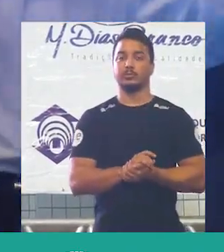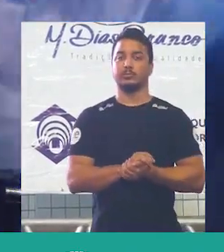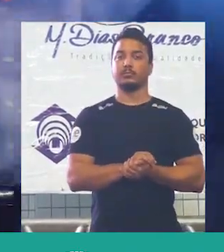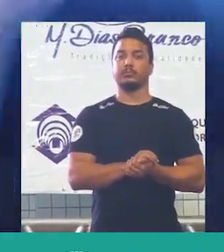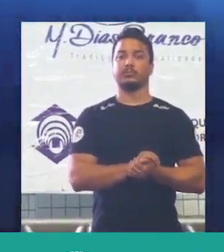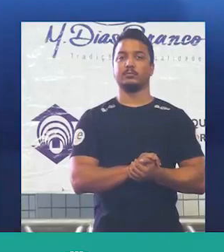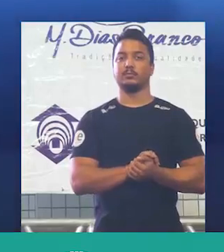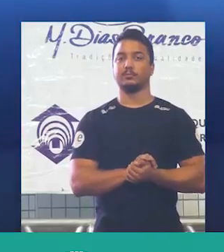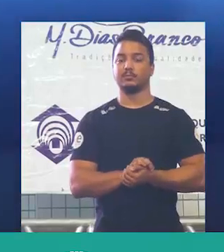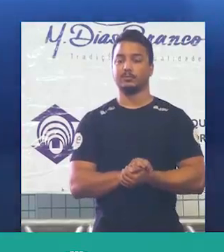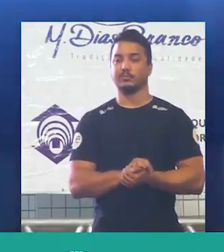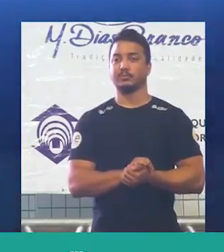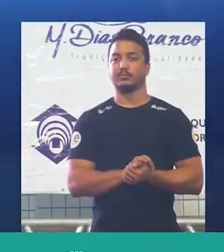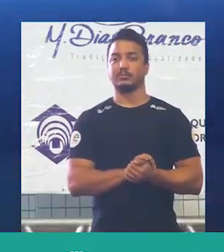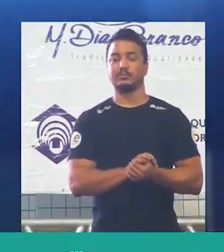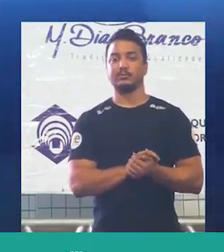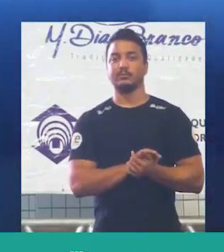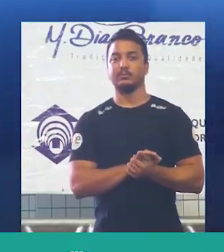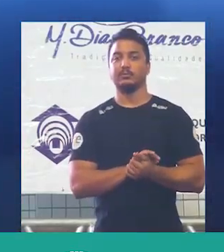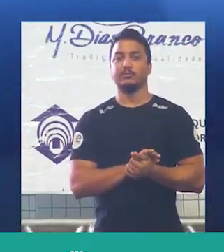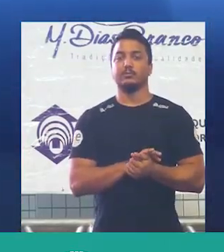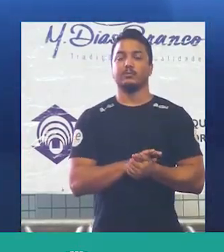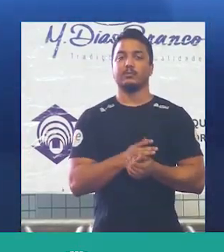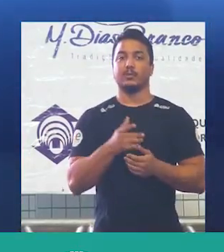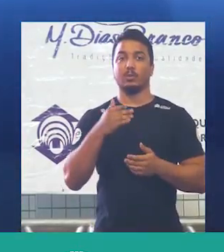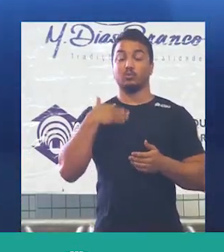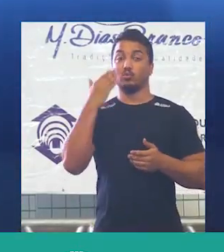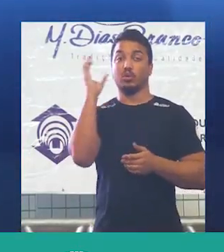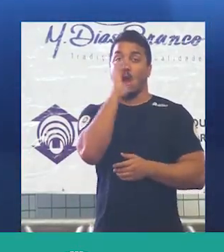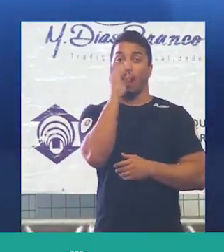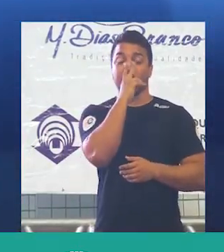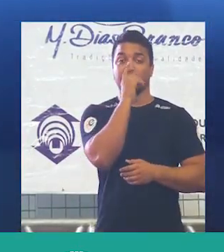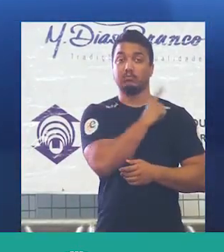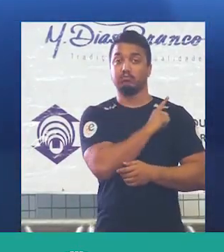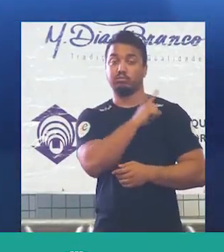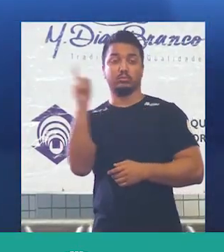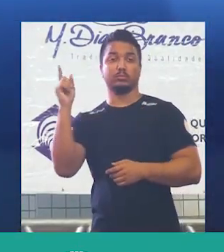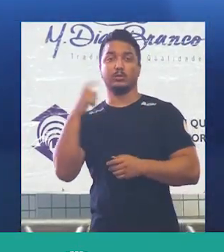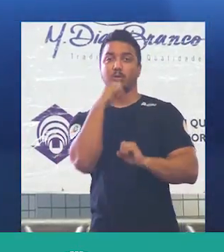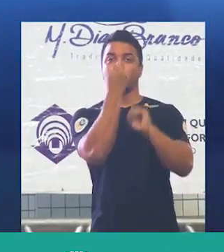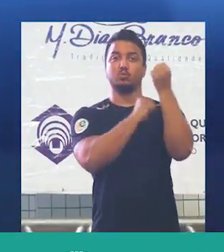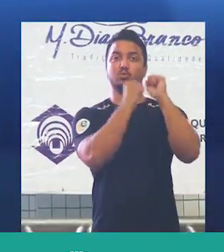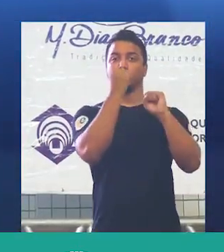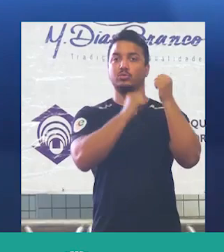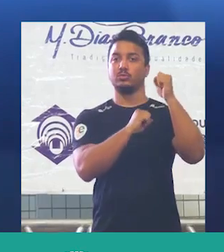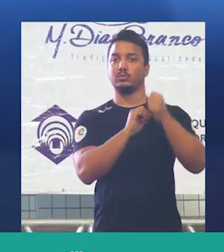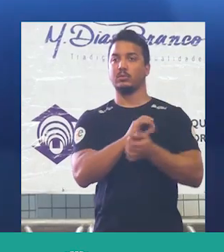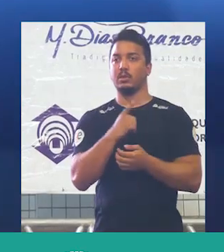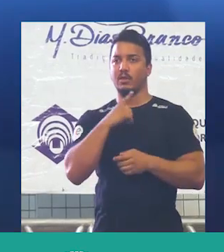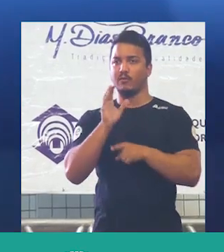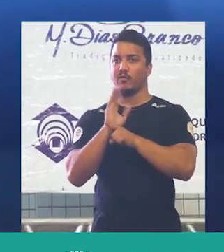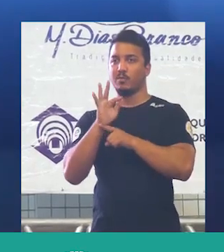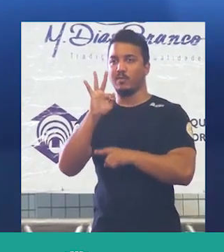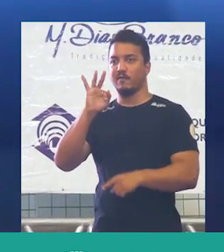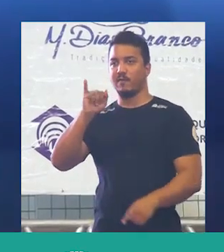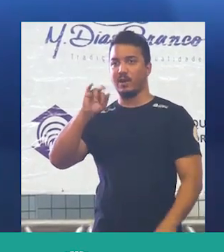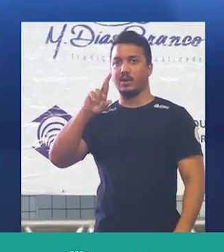freira aparece, né? Dá aquele susto, aí pronto. Aí o susto passa bem rapidinho. Foi igual aqui no Brasil. Você assistiu, minha filha, aquele filme, A